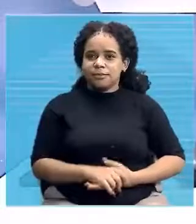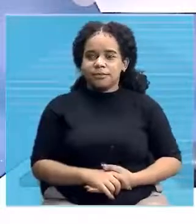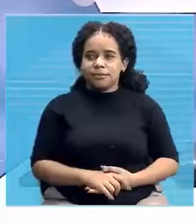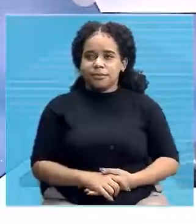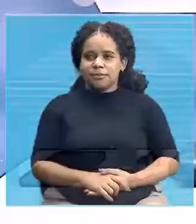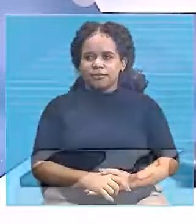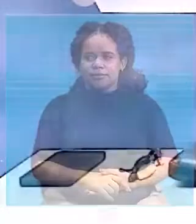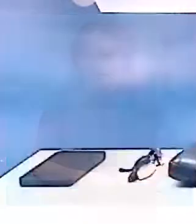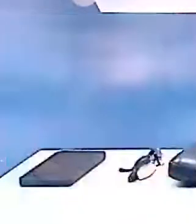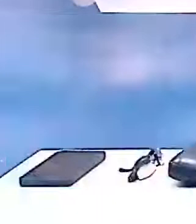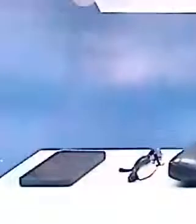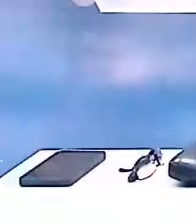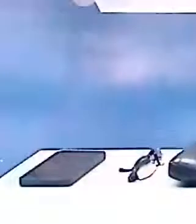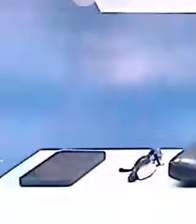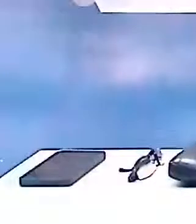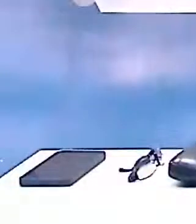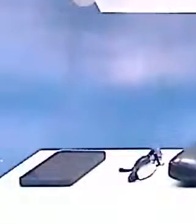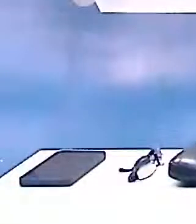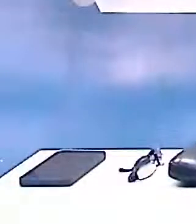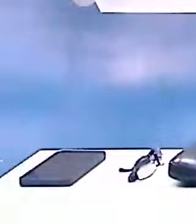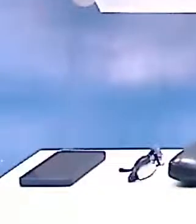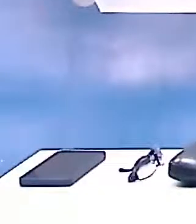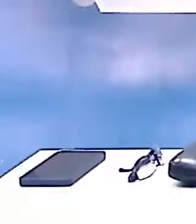do professor McDowell.